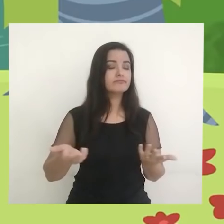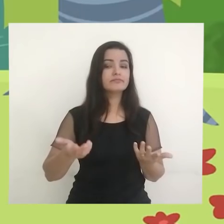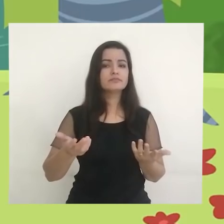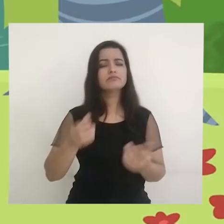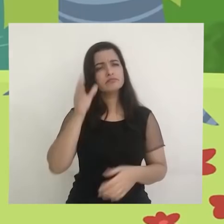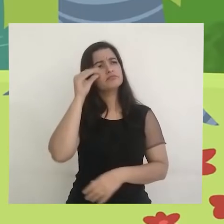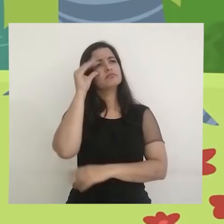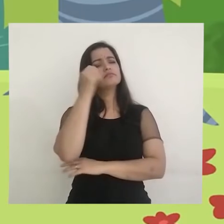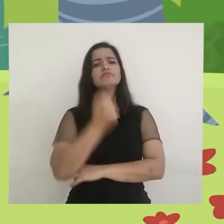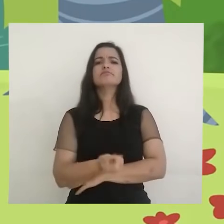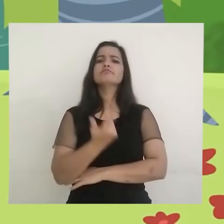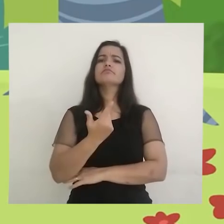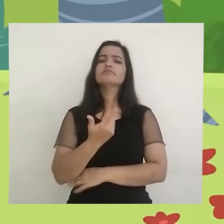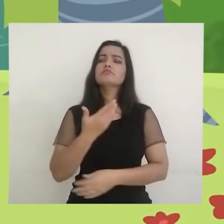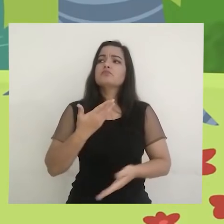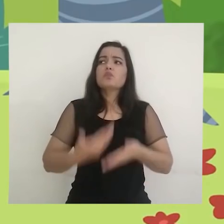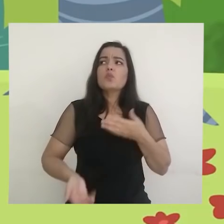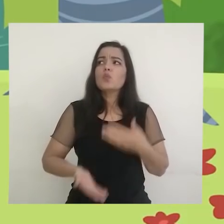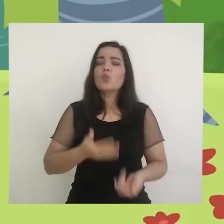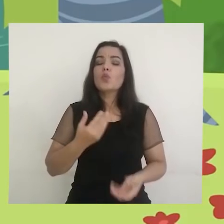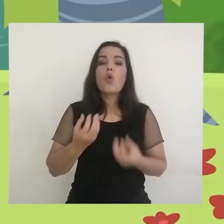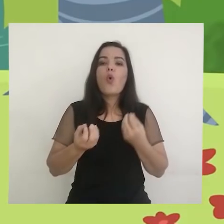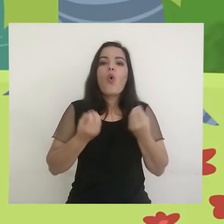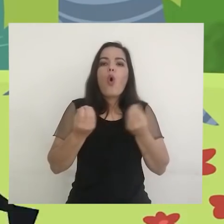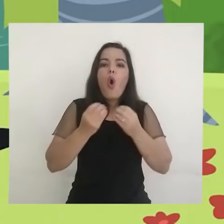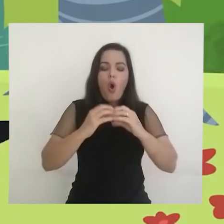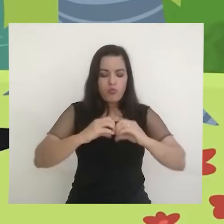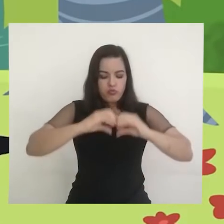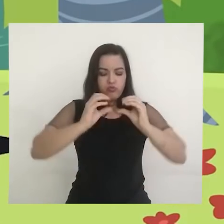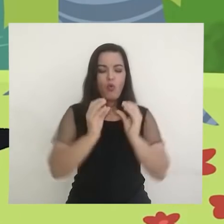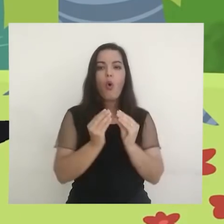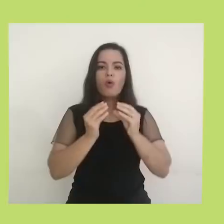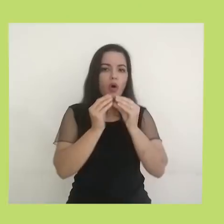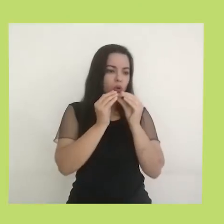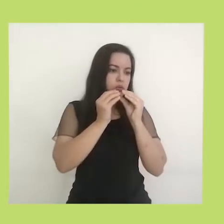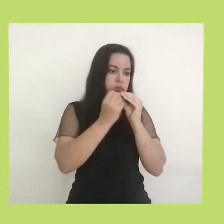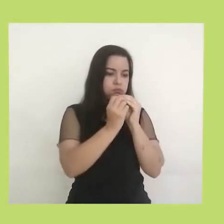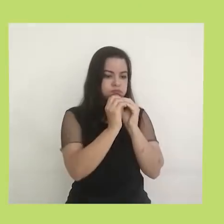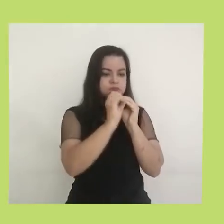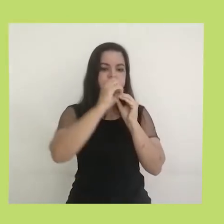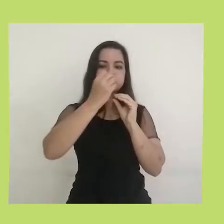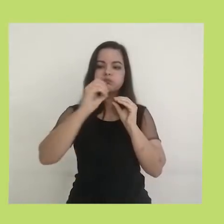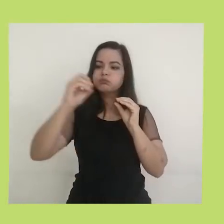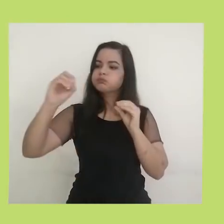curioso. Não importa a forminha que a gente use, as bolhas sempre saem redondas.